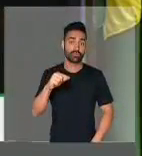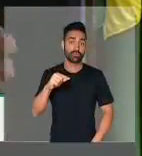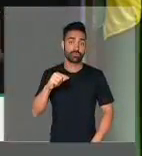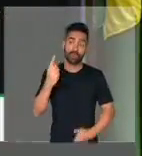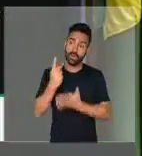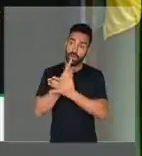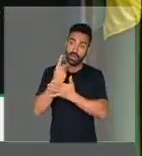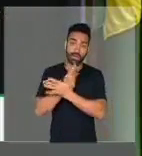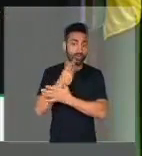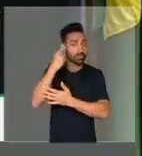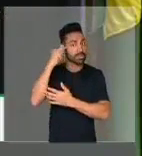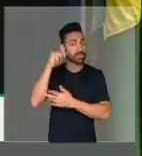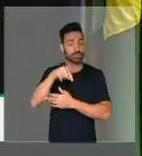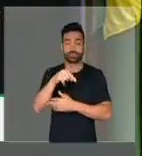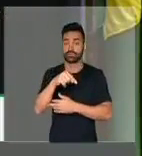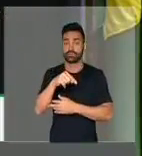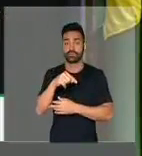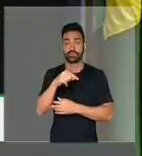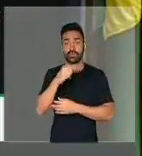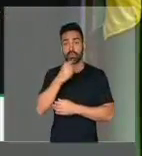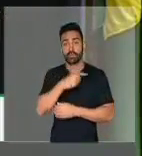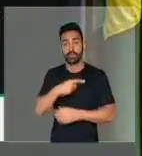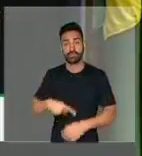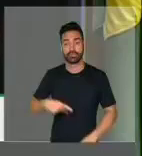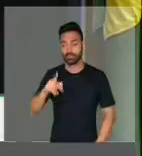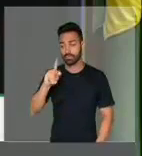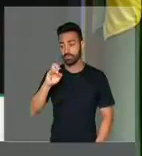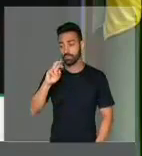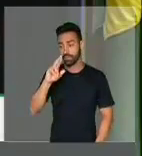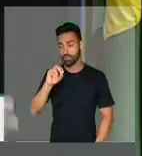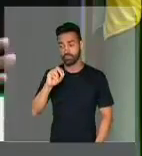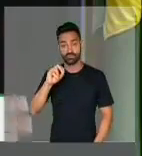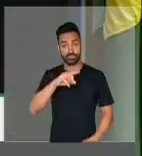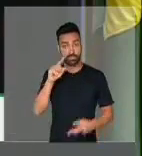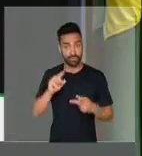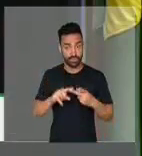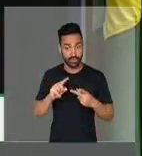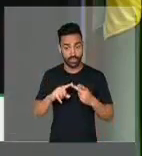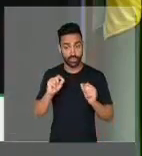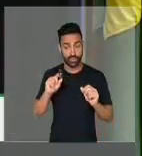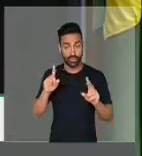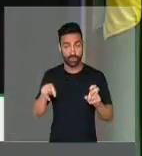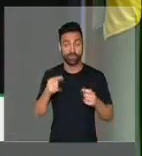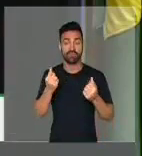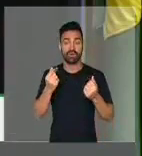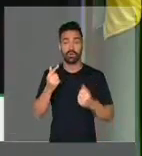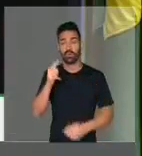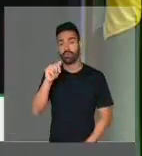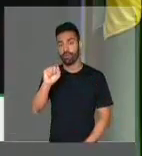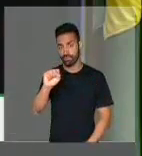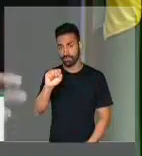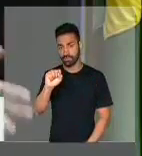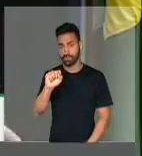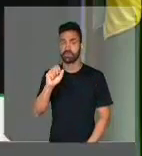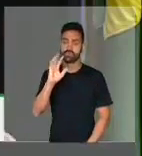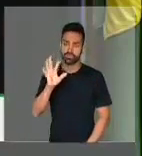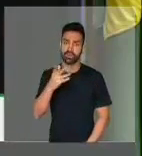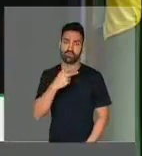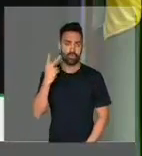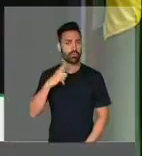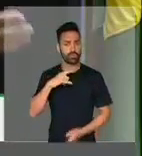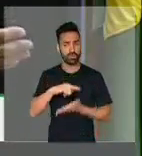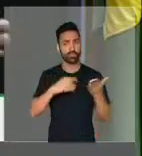um equívoco essa visão do presidente Pedro Parente. Segundo erro, a questão do preço do gás. Já foi dito aqui, eu tenho um